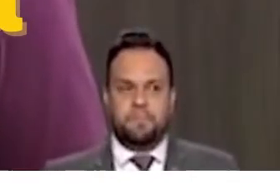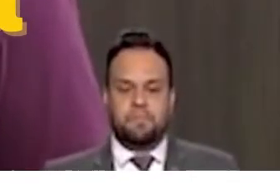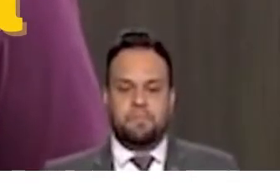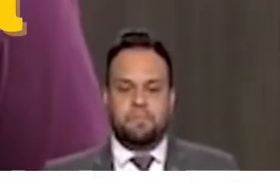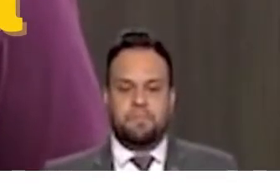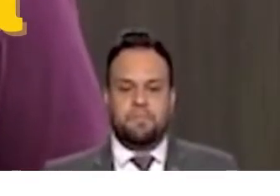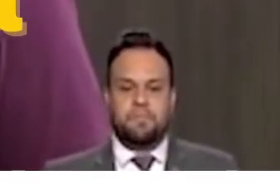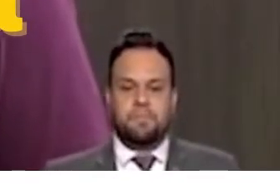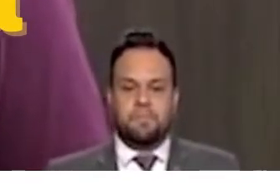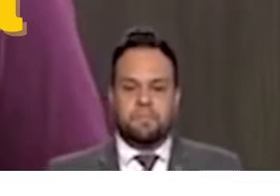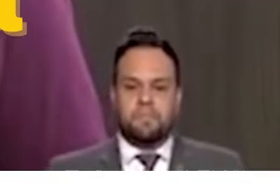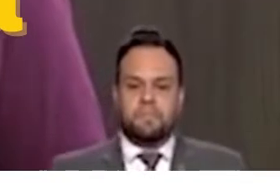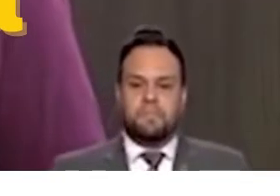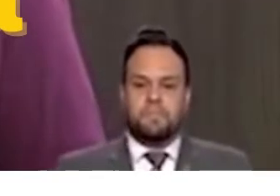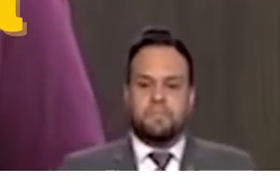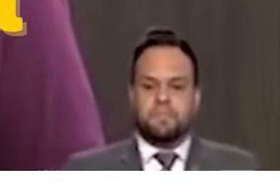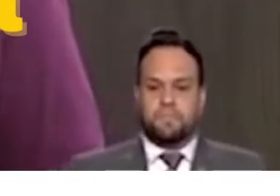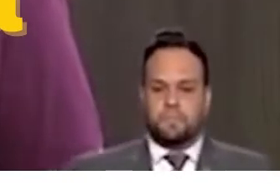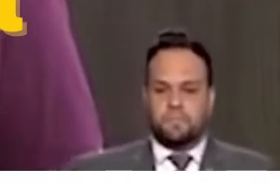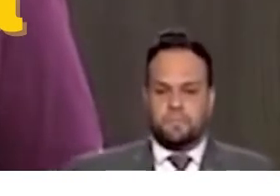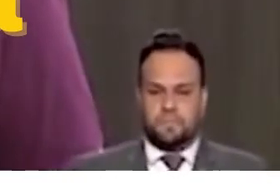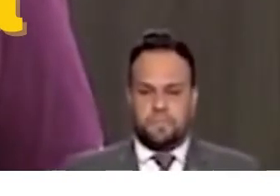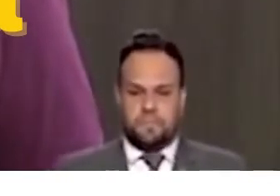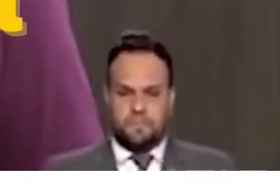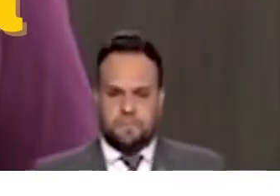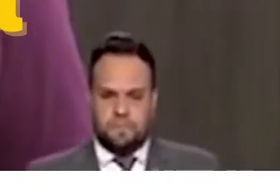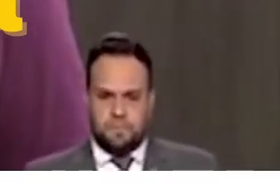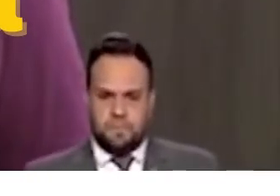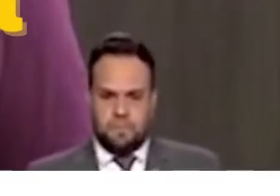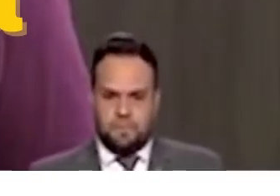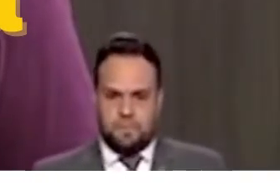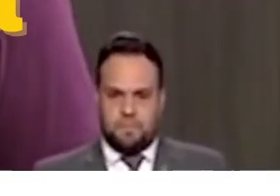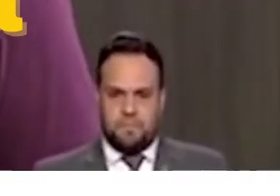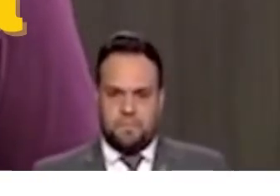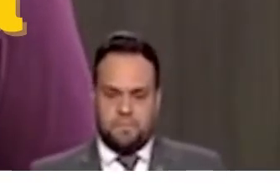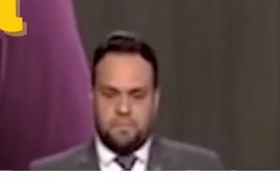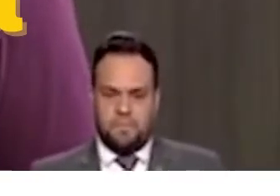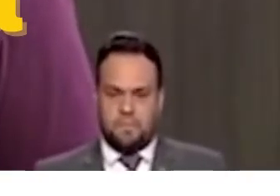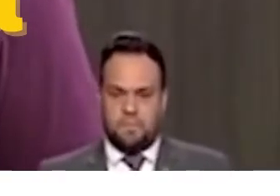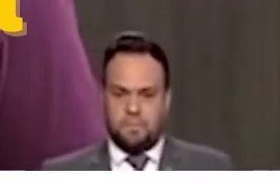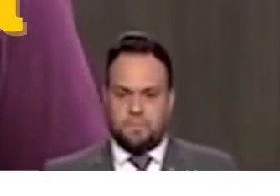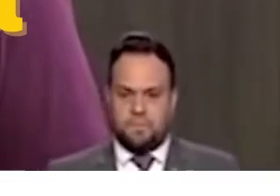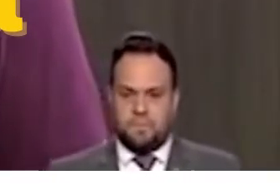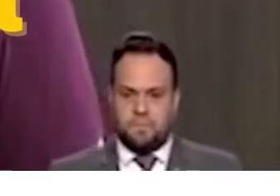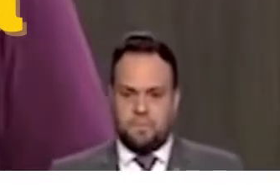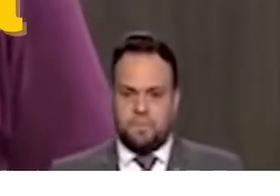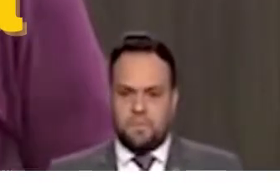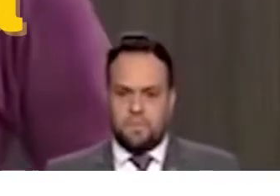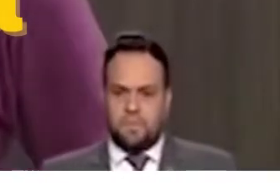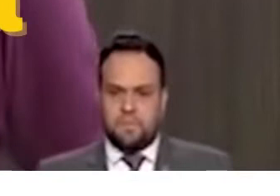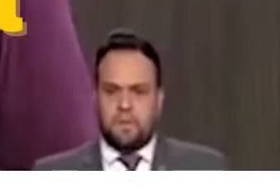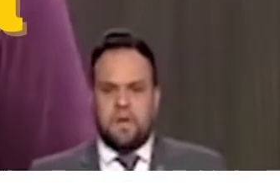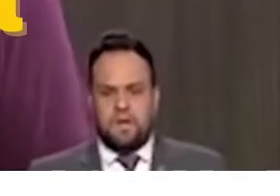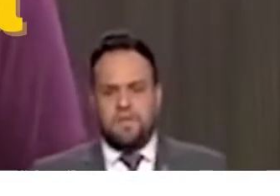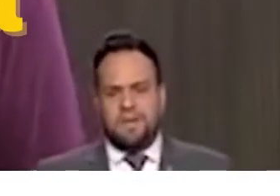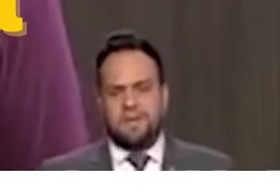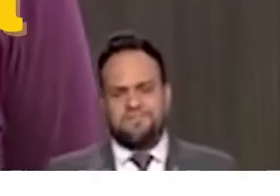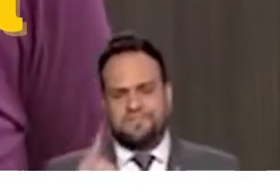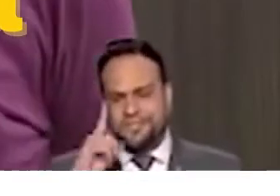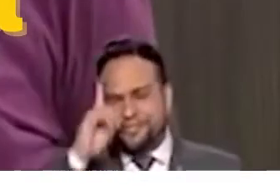bem restritiva, que seria bem difícil seguir. Dessa vez, seu bebê. Vai ser difícil, eu não consigo me